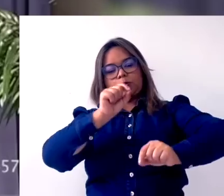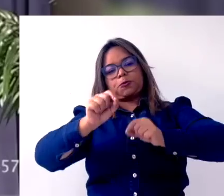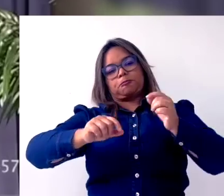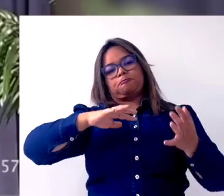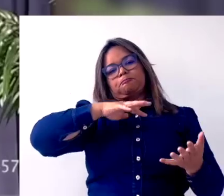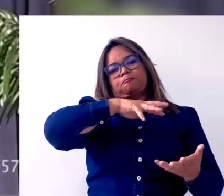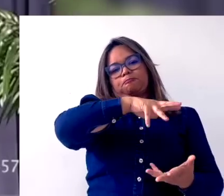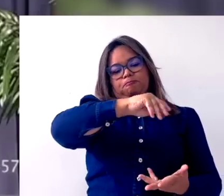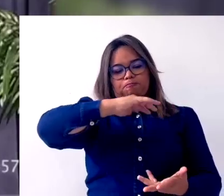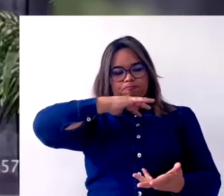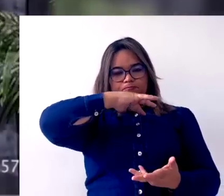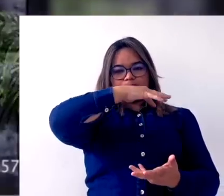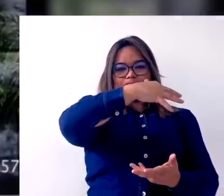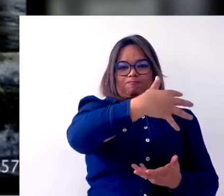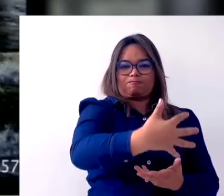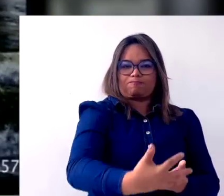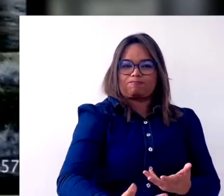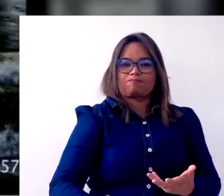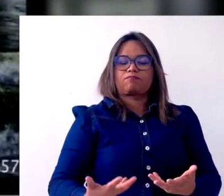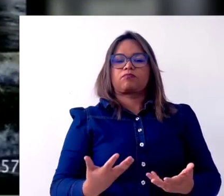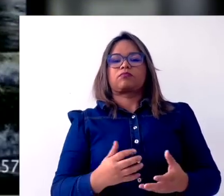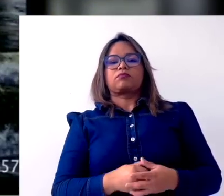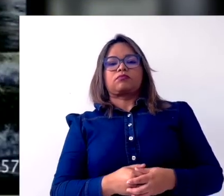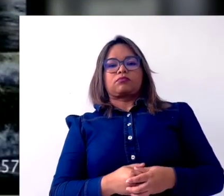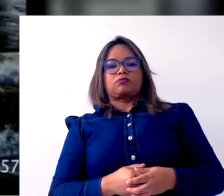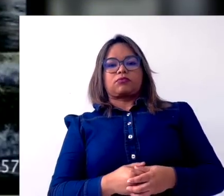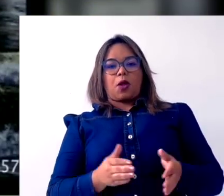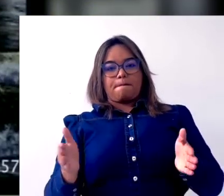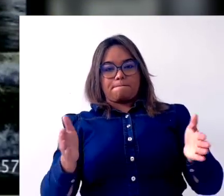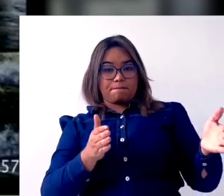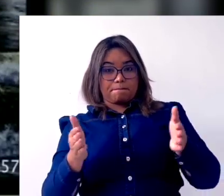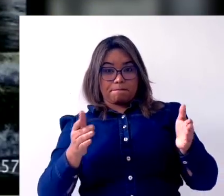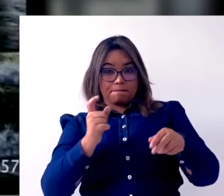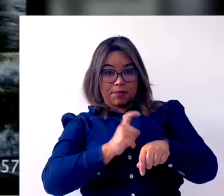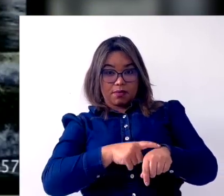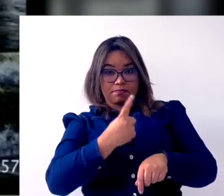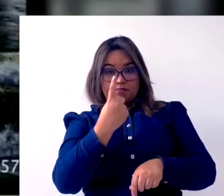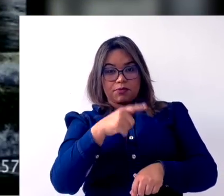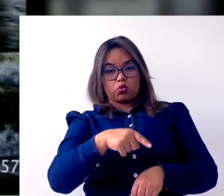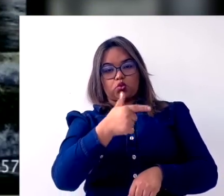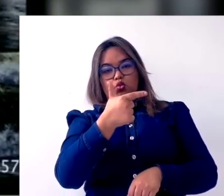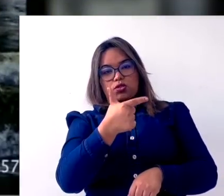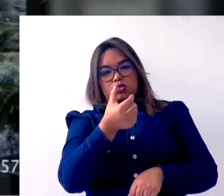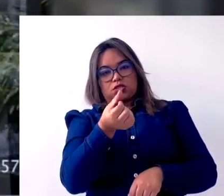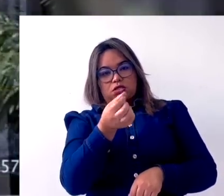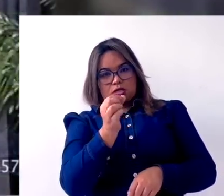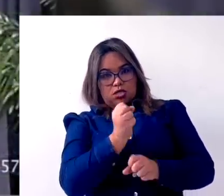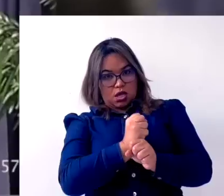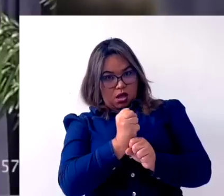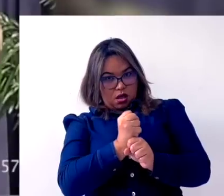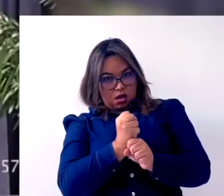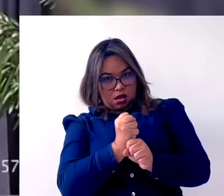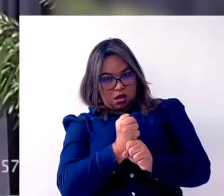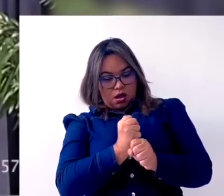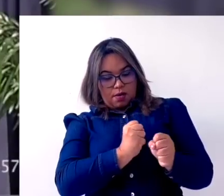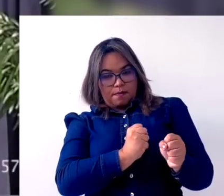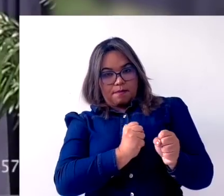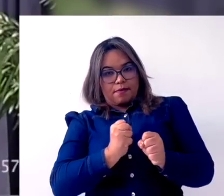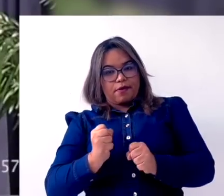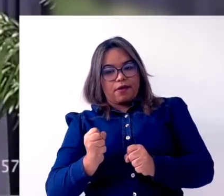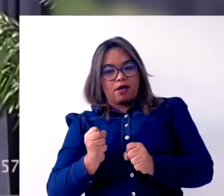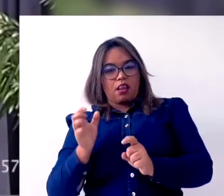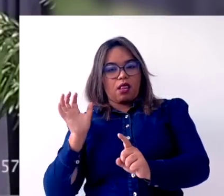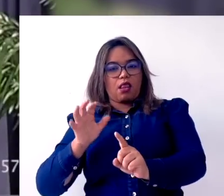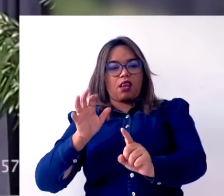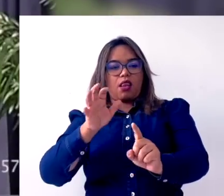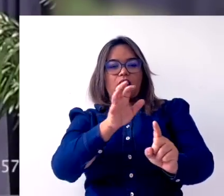mundo. Então, poder lhe foi concedido sobre os santos durante o período de 1260 anos, e esse poder conseguiu